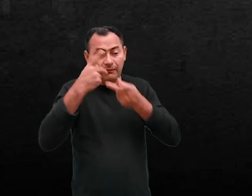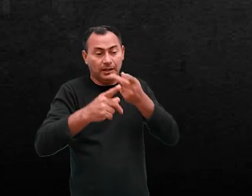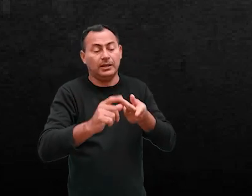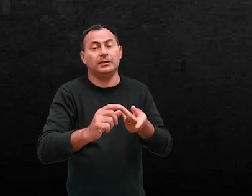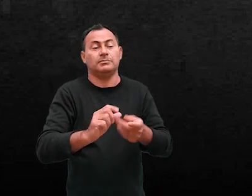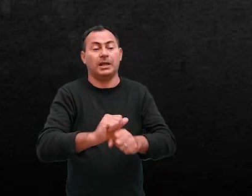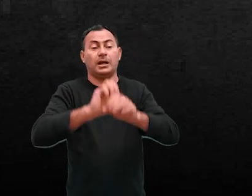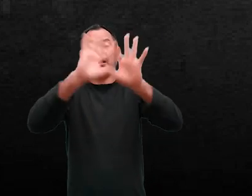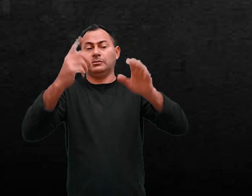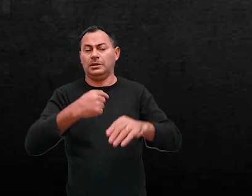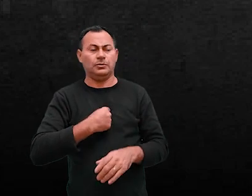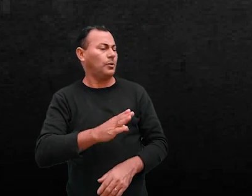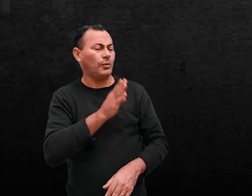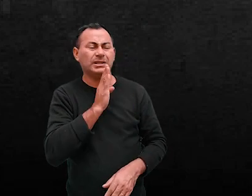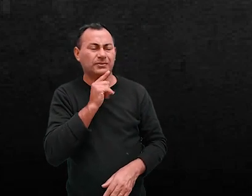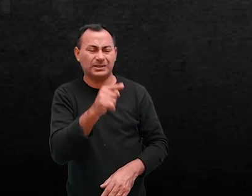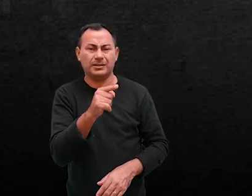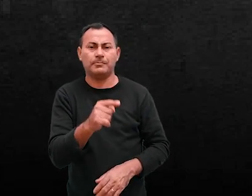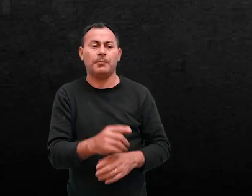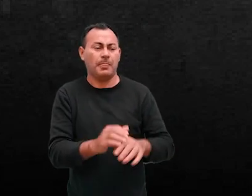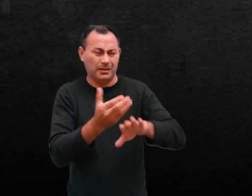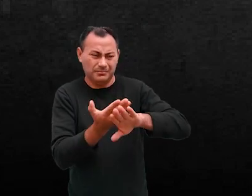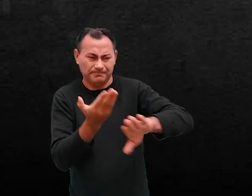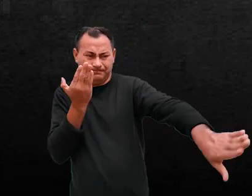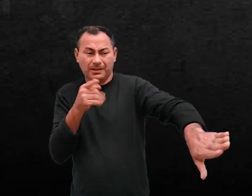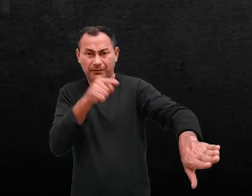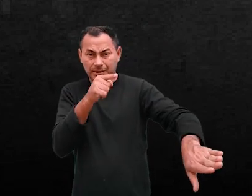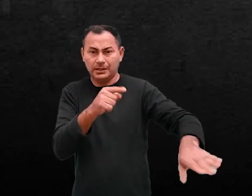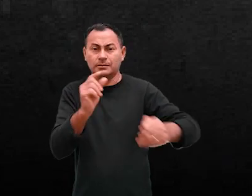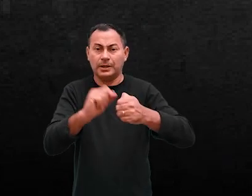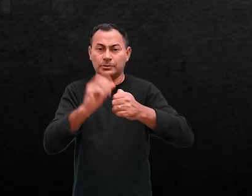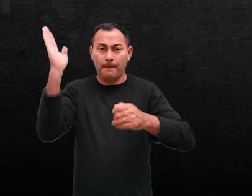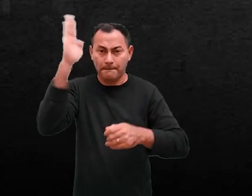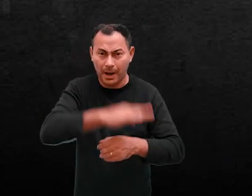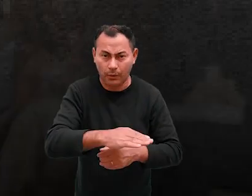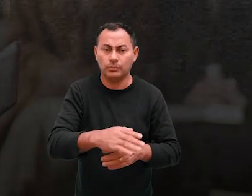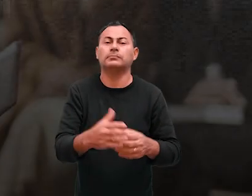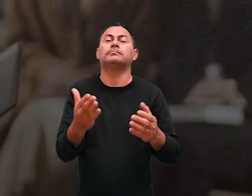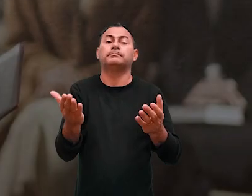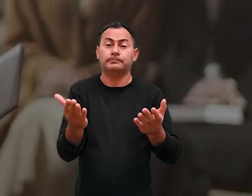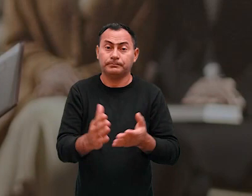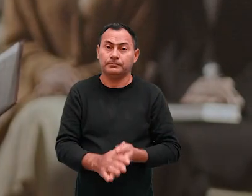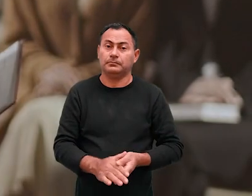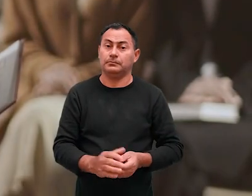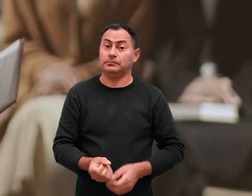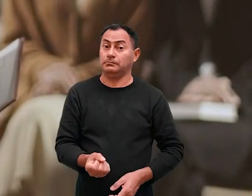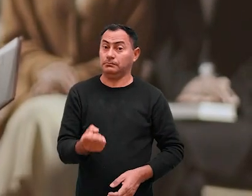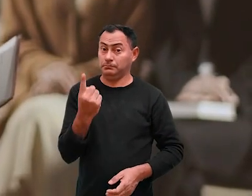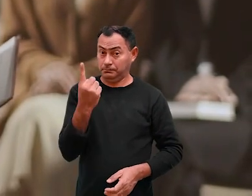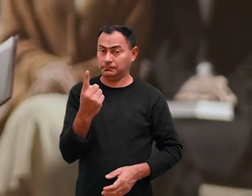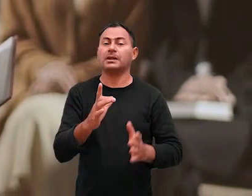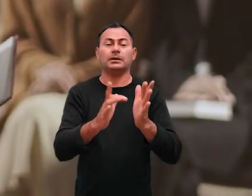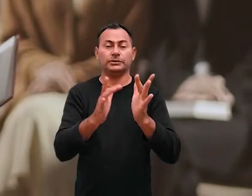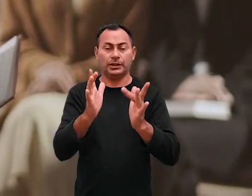direi claramente, nunca os conheci. Afastem-se de mim, vocês que praticam o mal. Isso é